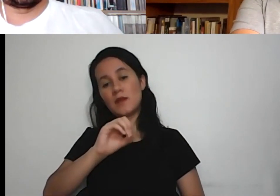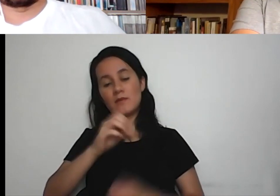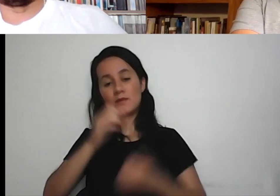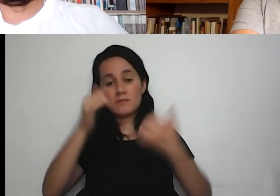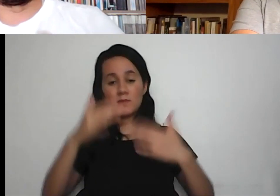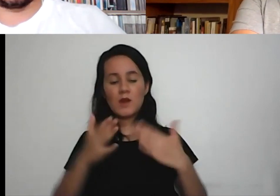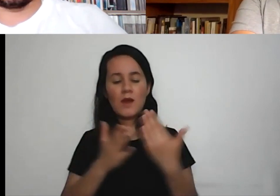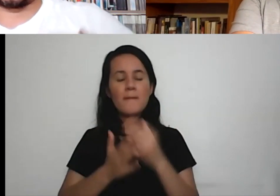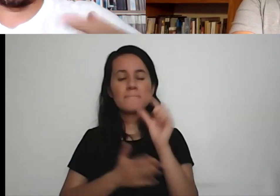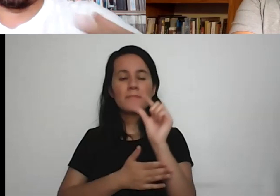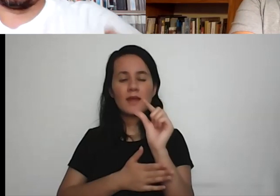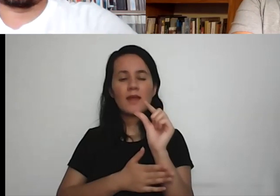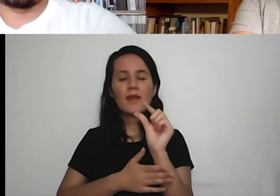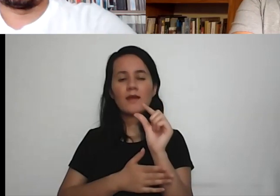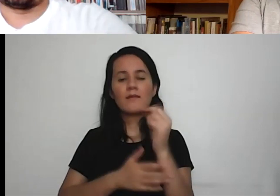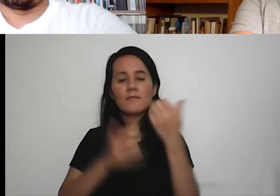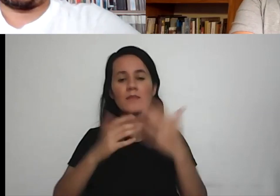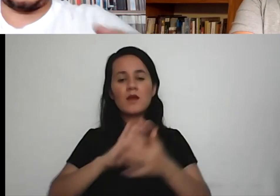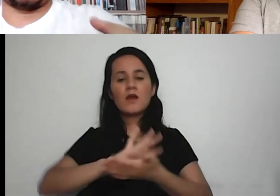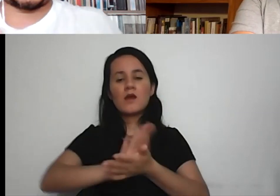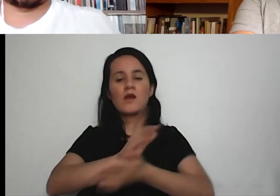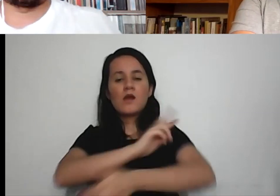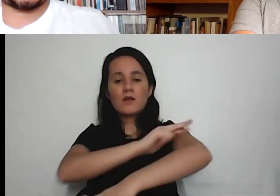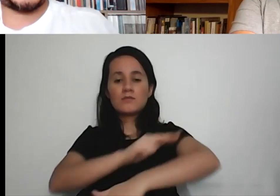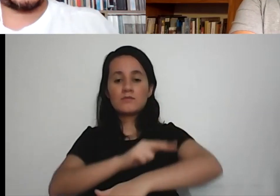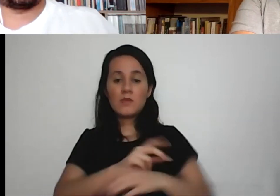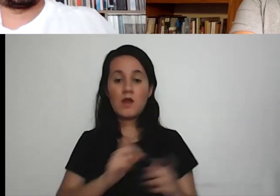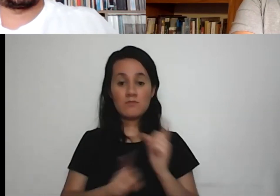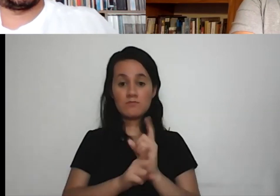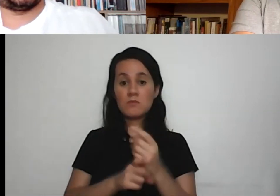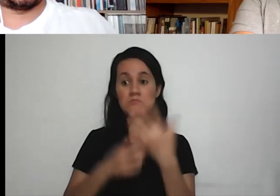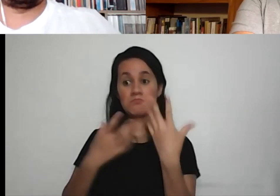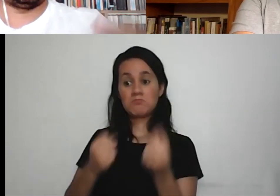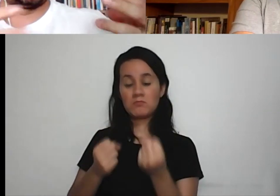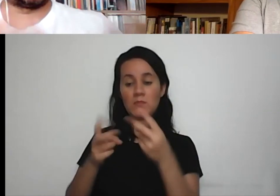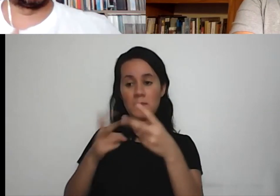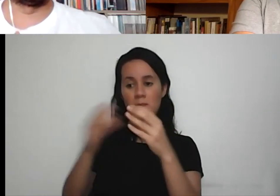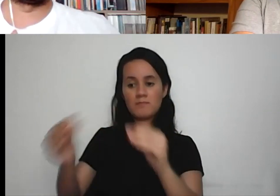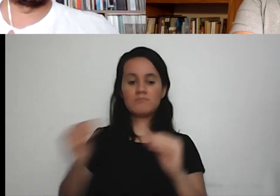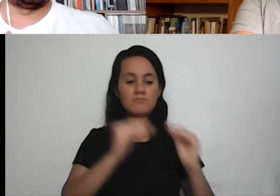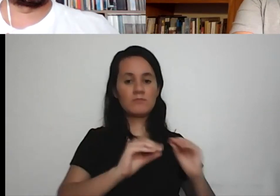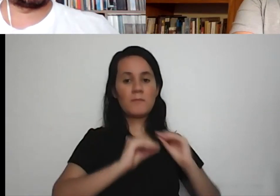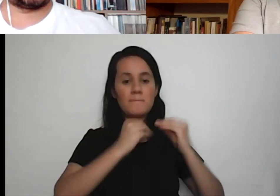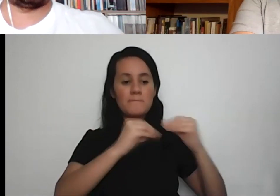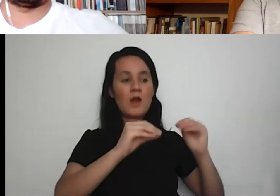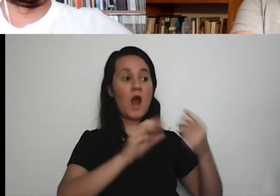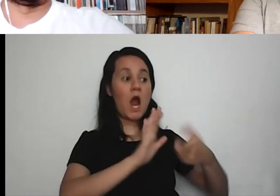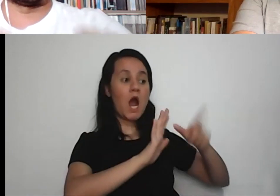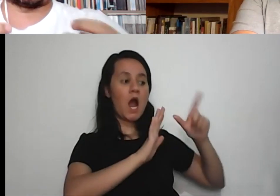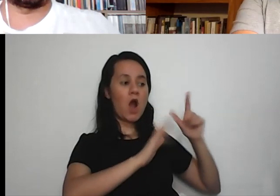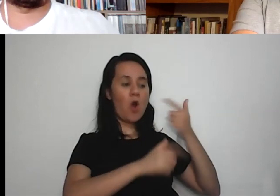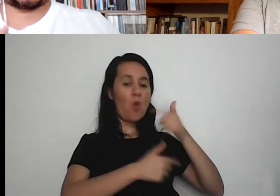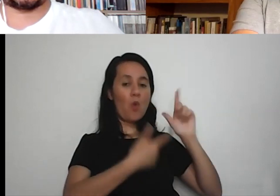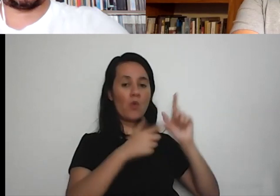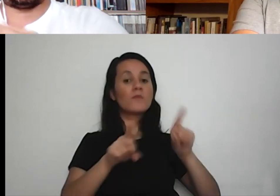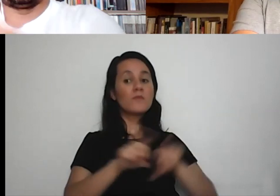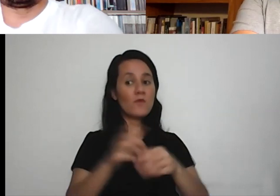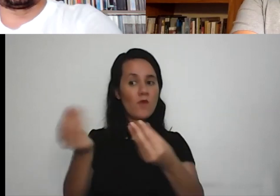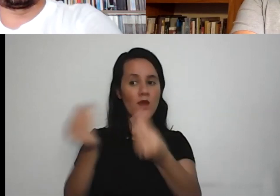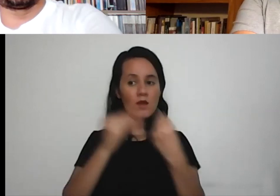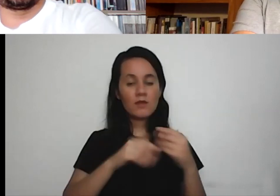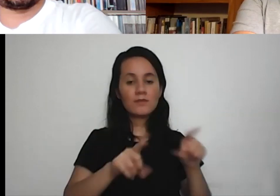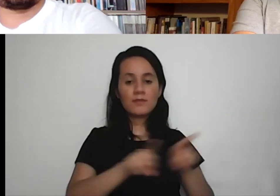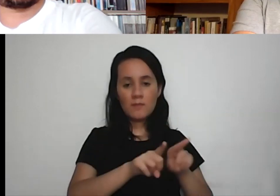Antirracista. Um livro, ela percebeu, a companhia falou, opa, trago para cá. Já vinha lançando outros livros dela, falou, vou trazer para cá